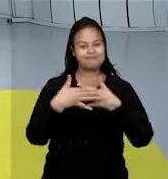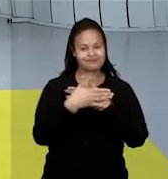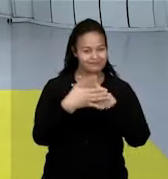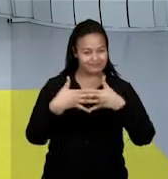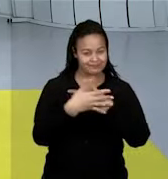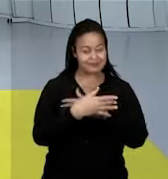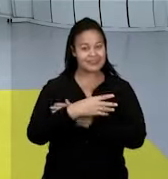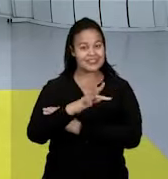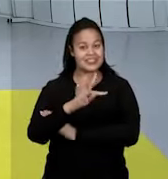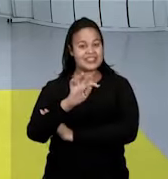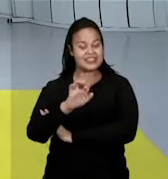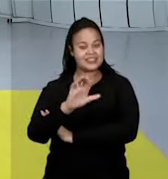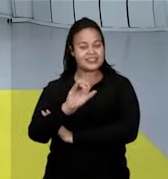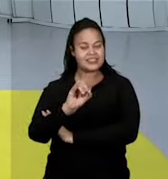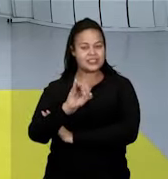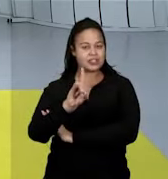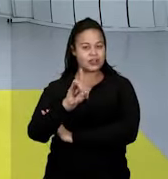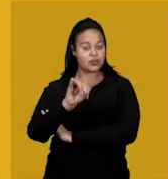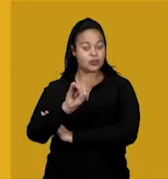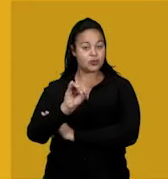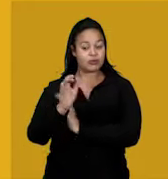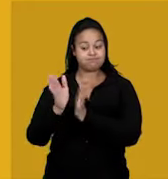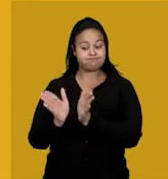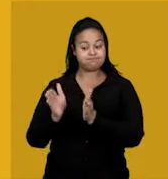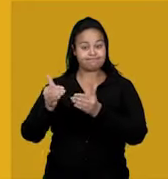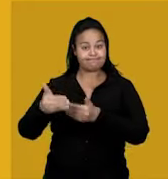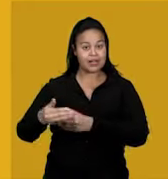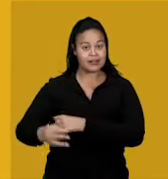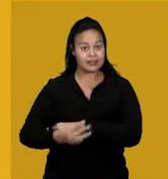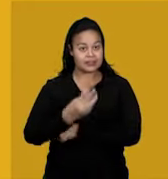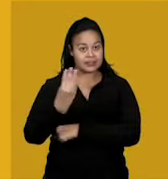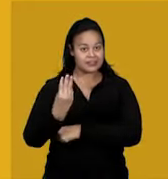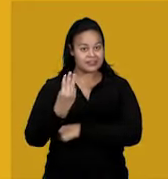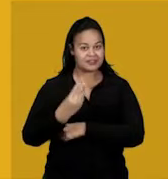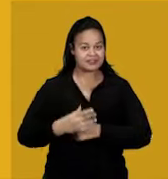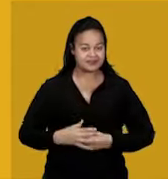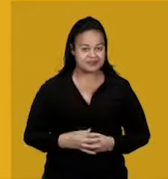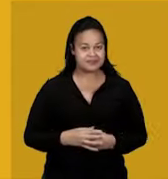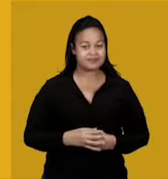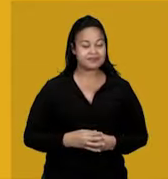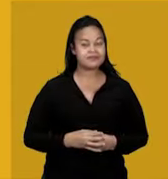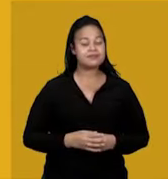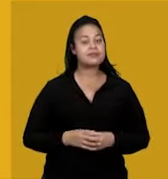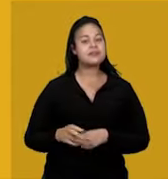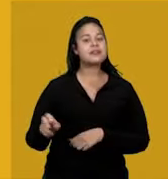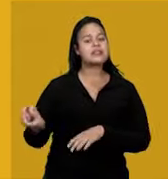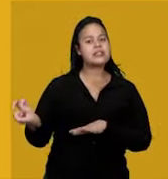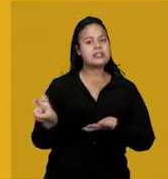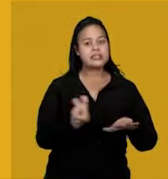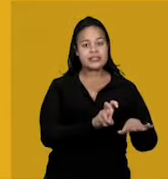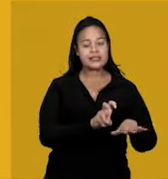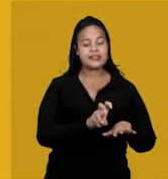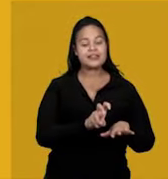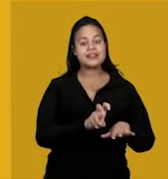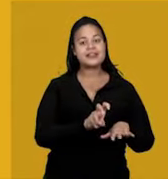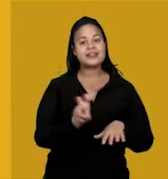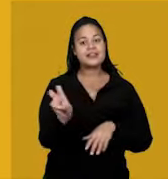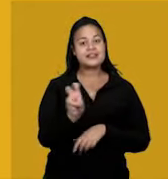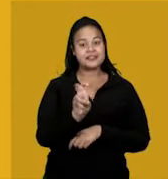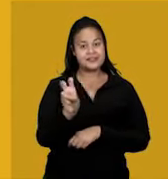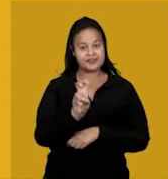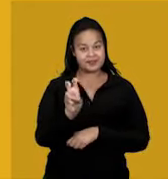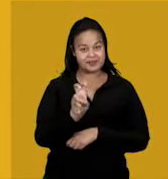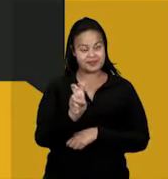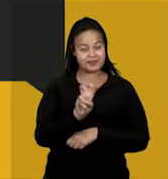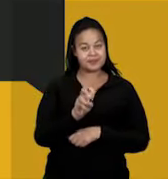tecidos, parte 3. Estamos na quinta semana do PET 3.